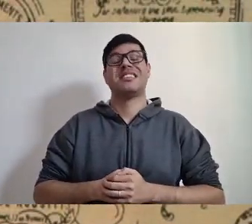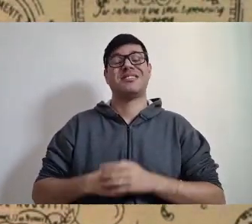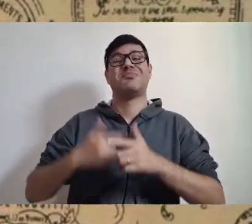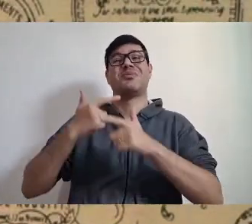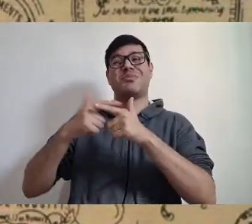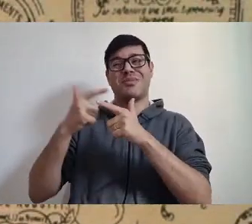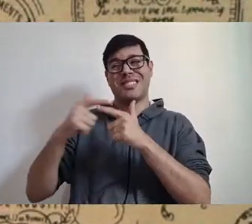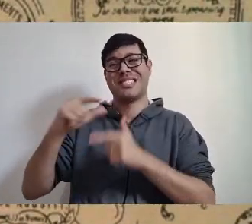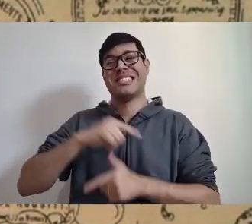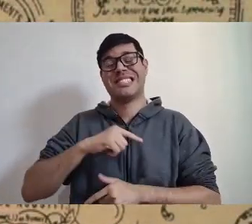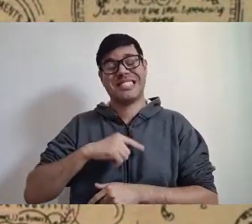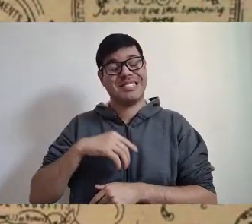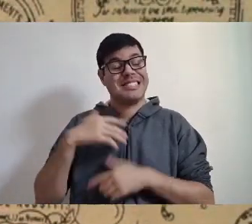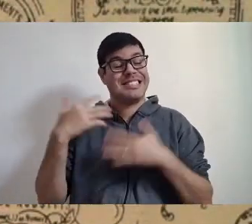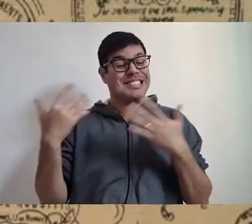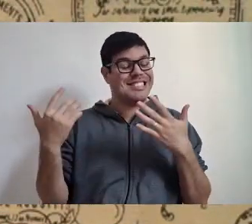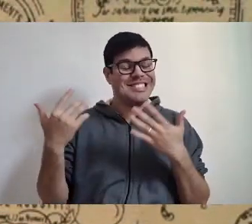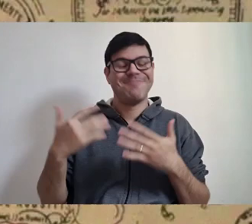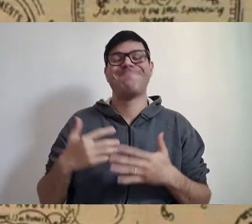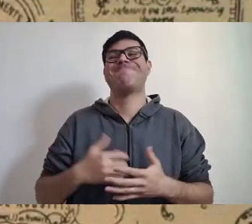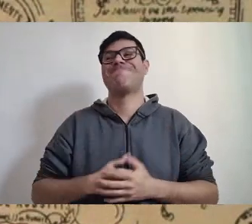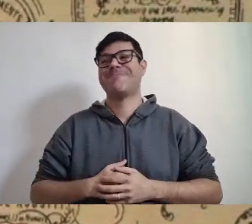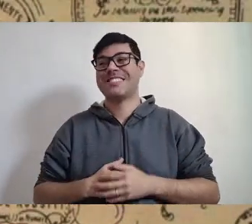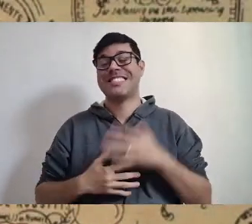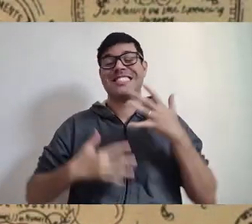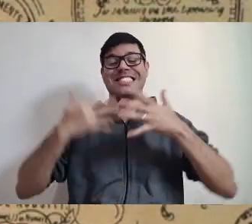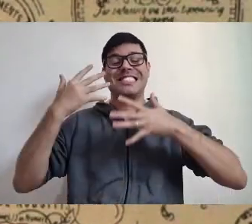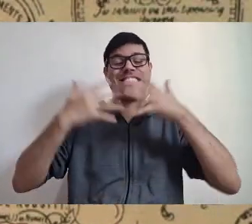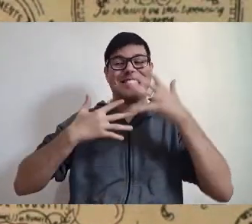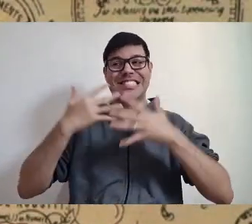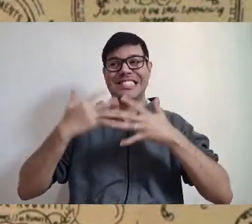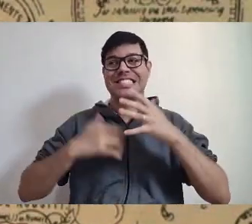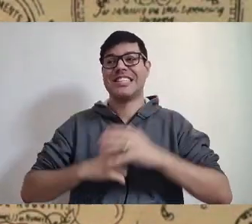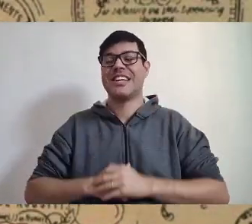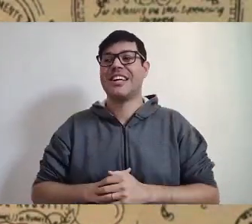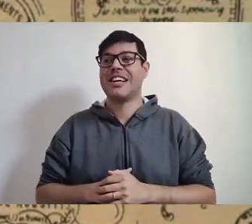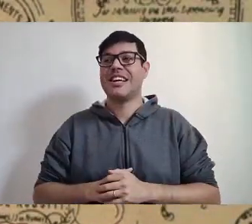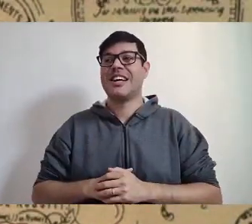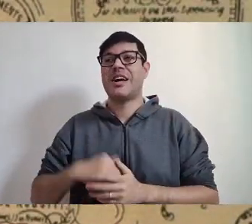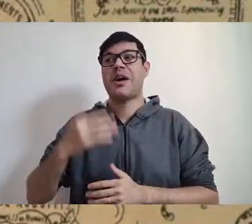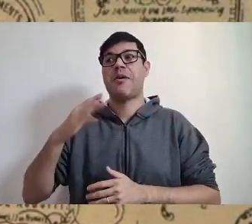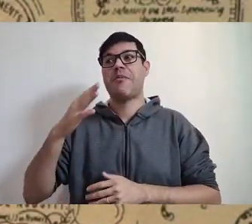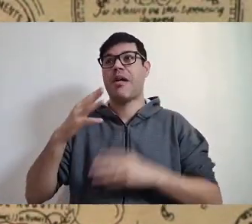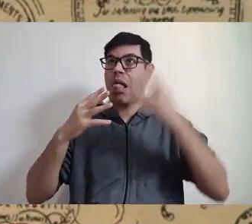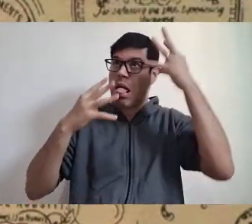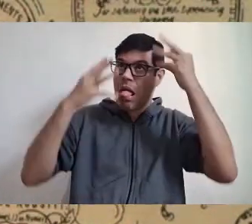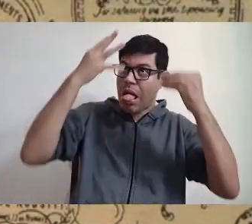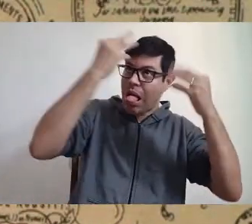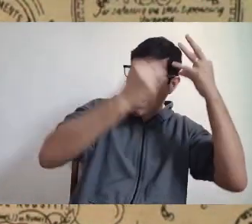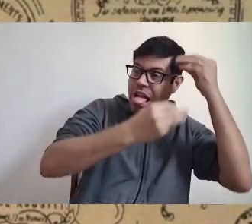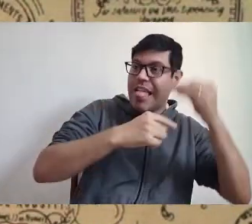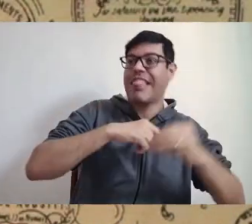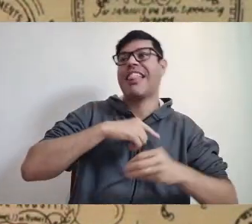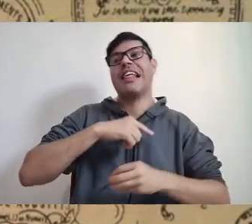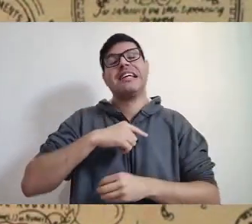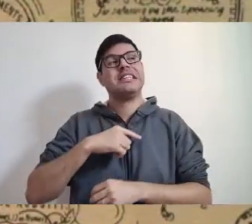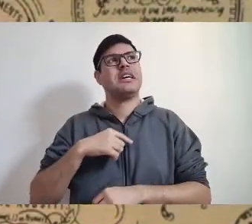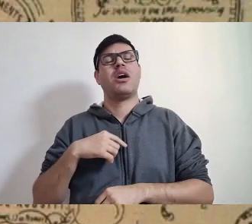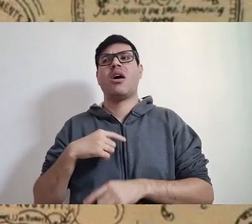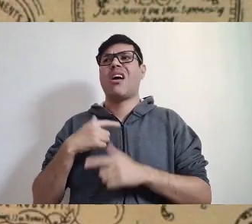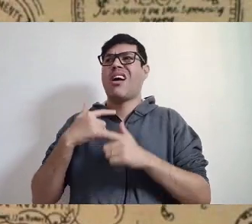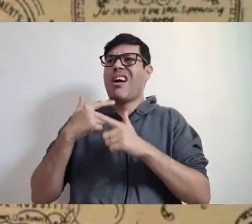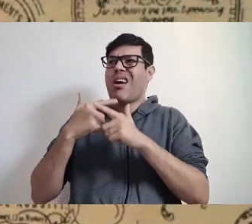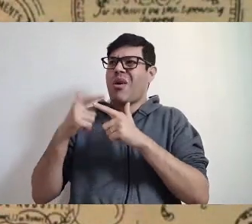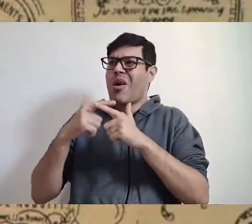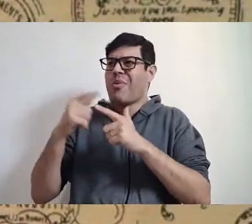amor de Deus. Olha, Gil, foi um desafio grande. Perdi um pouco mais dos cabelos ali. Viu? É verdade. É difícil, parece